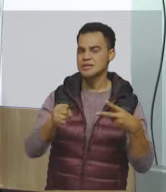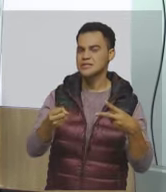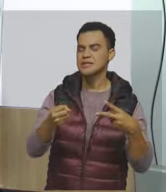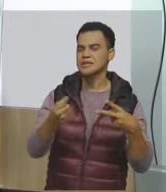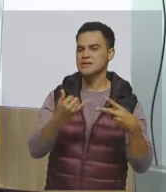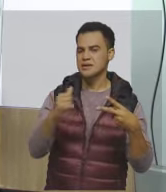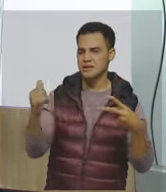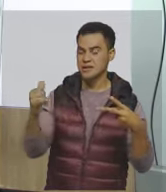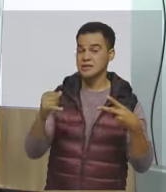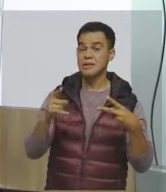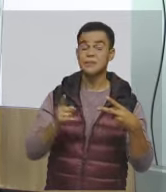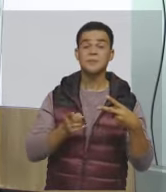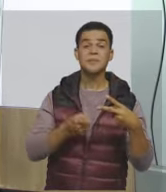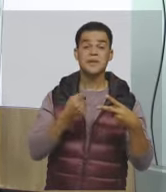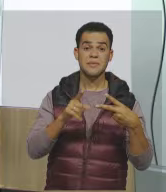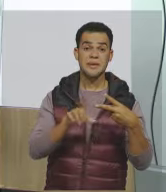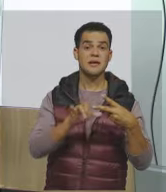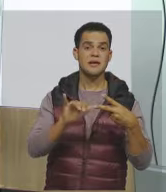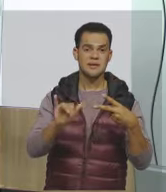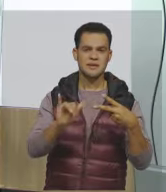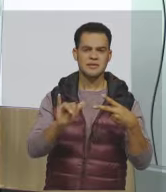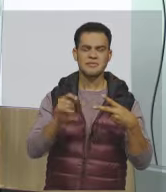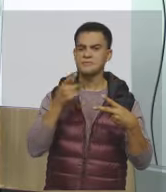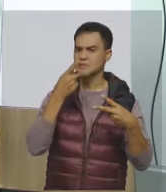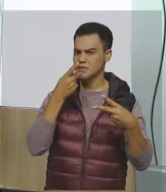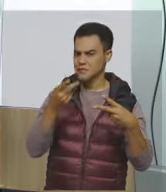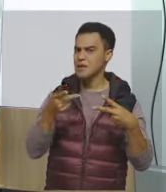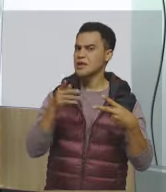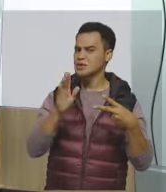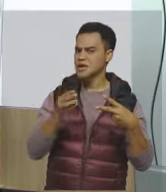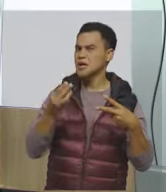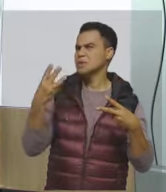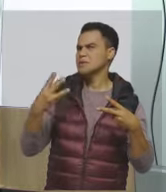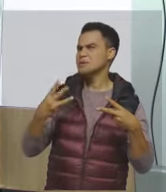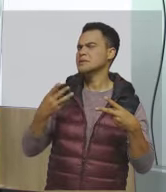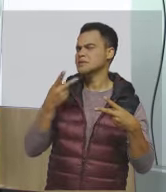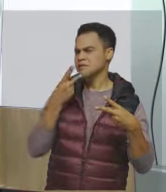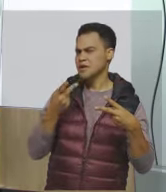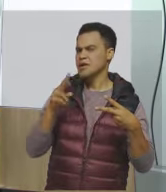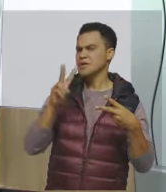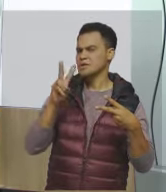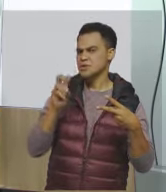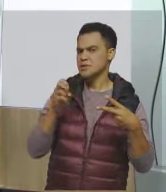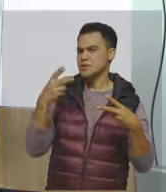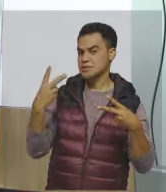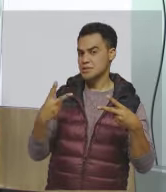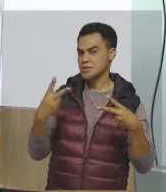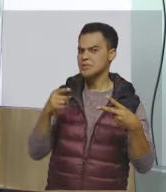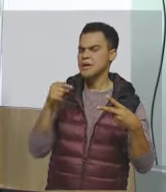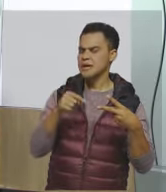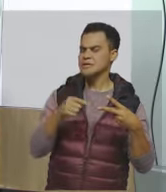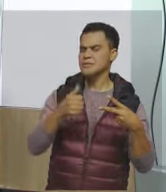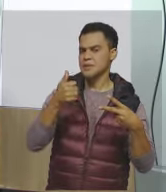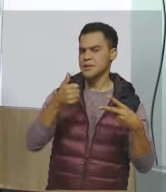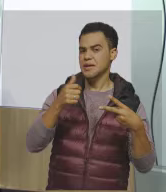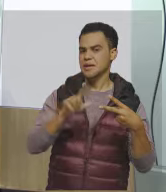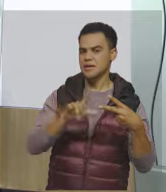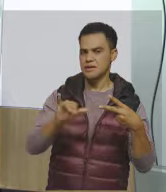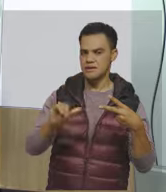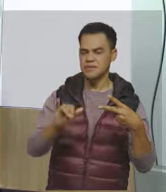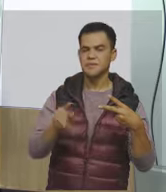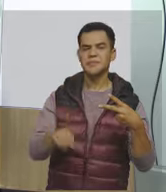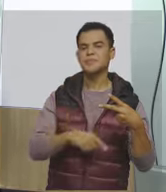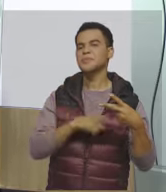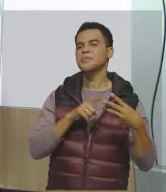lei de Ohm, a gente falou sobre a segunda lei também no ciclo 3, mas a gente vai deixá-la um pouco de lado agora. E terceiro é sobre